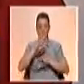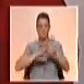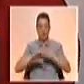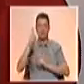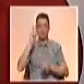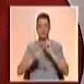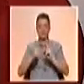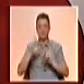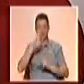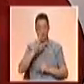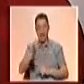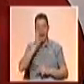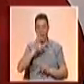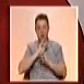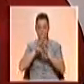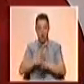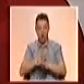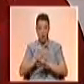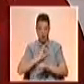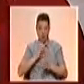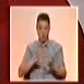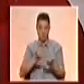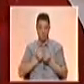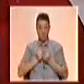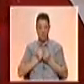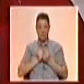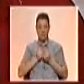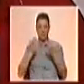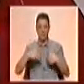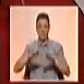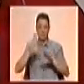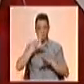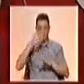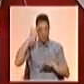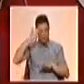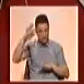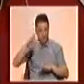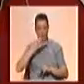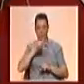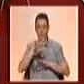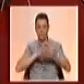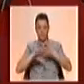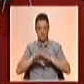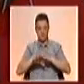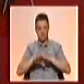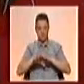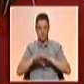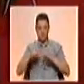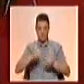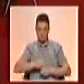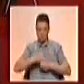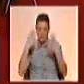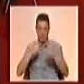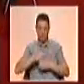faria se eu não tivesse água? Então eu teria que ser poupada. Então, se nós imaginássemos que nós podíamos fazer isso regularmente,